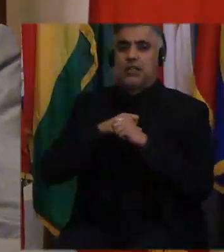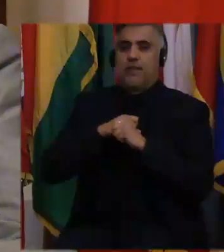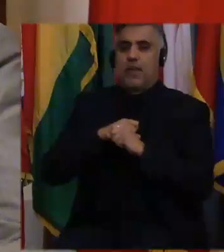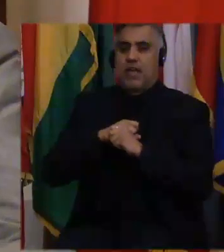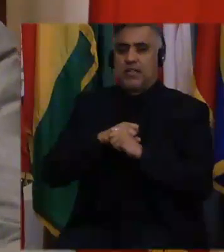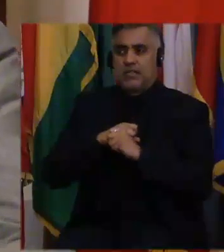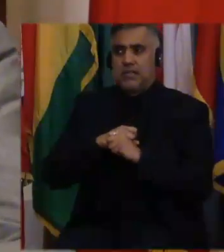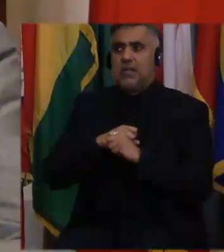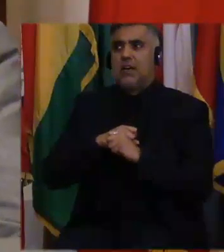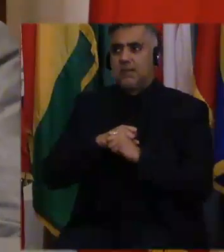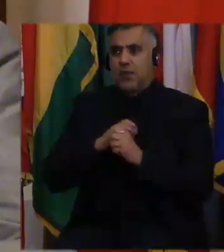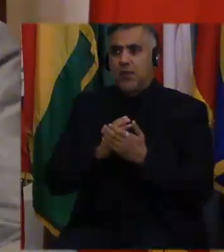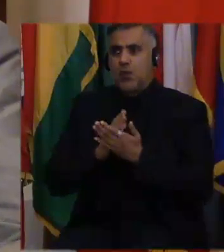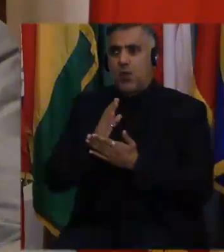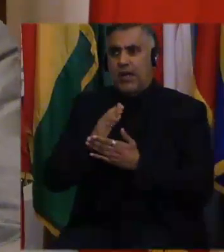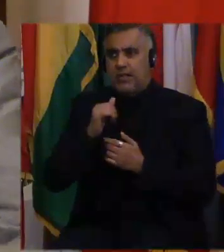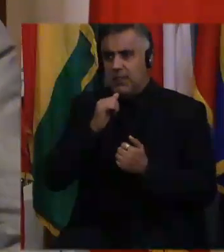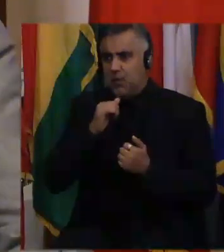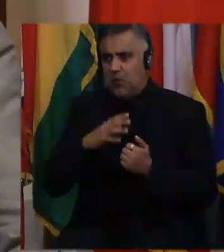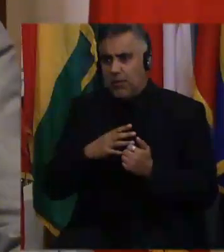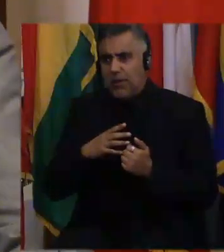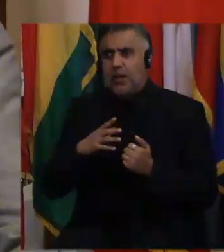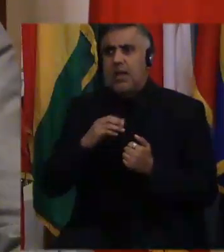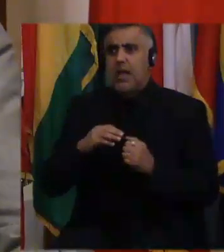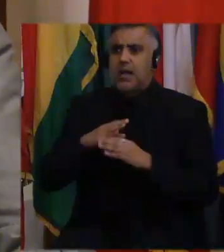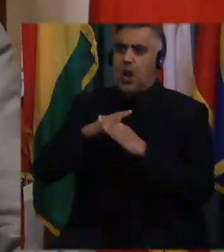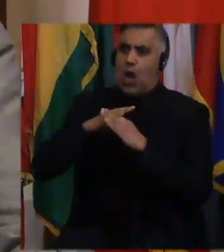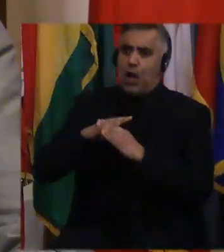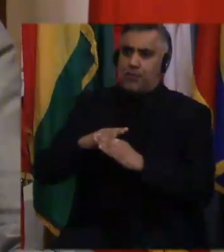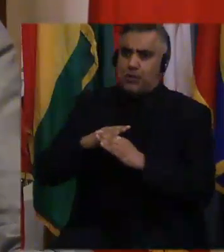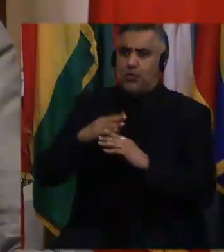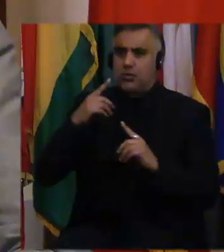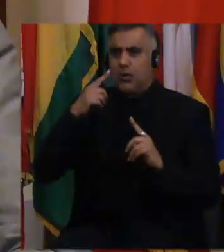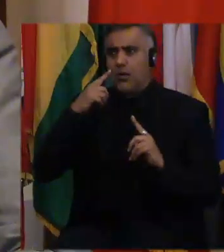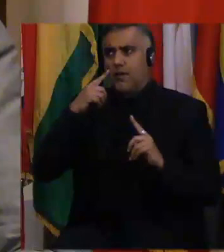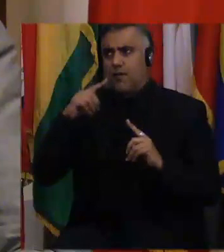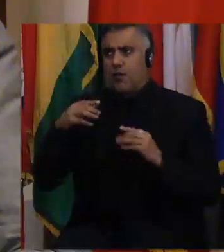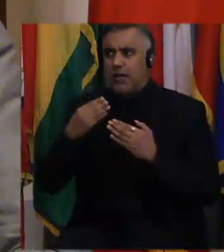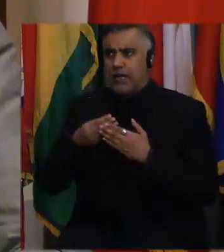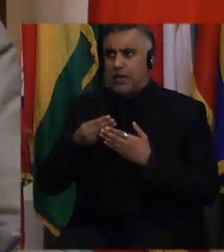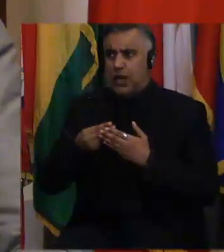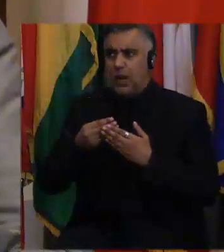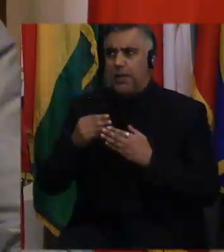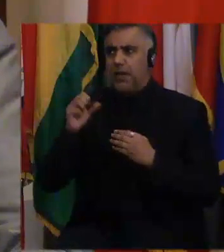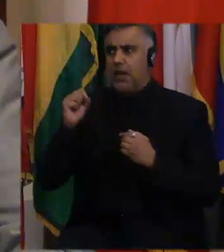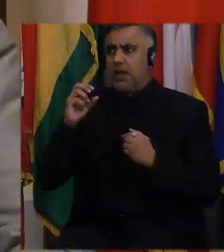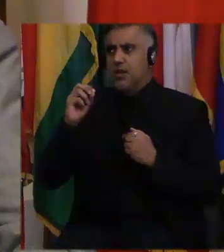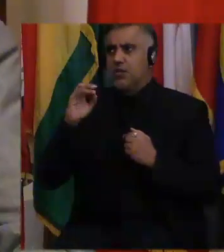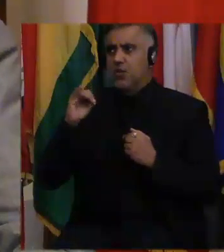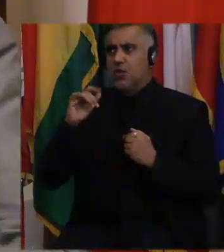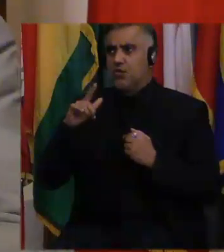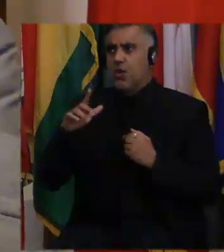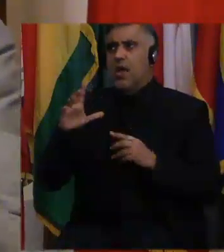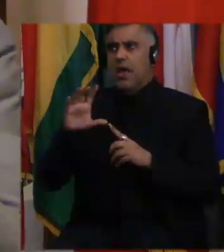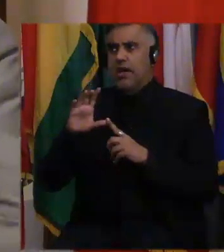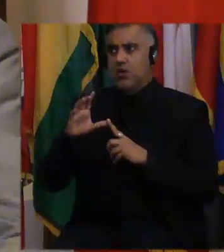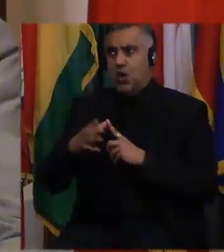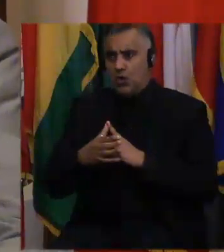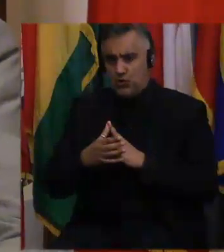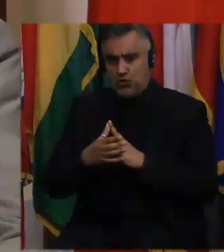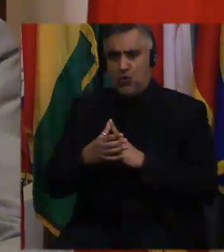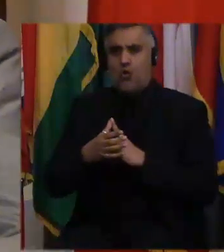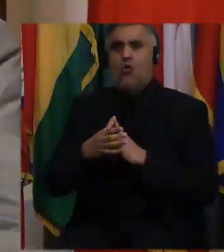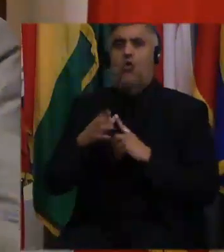que perseguem, o tema dos obstáculos para o exercício dos direitos econômicos, sociais e culturais das mulheres. E a